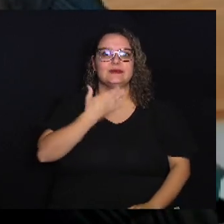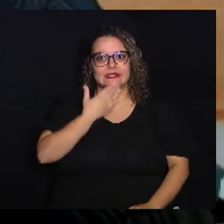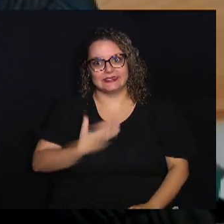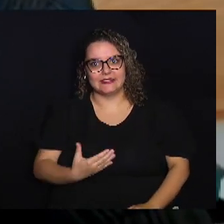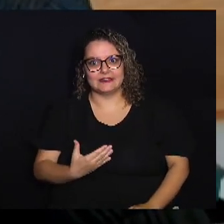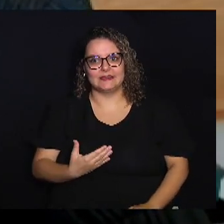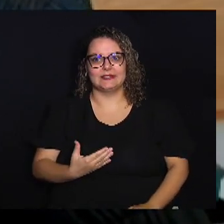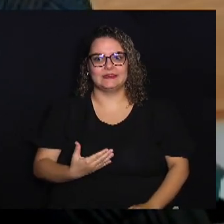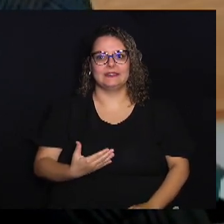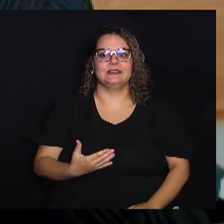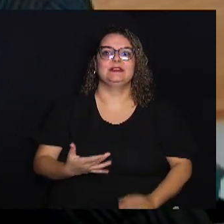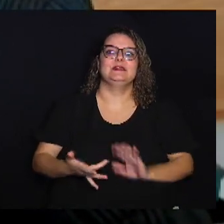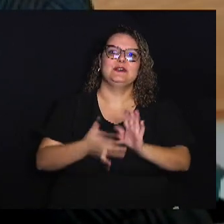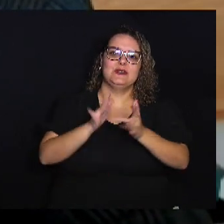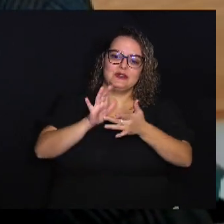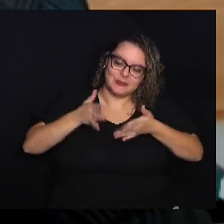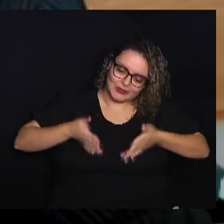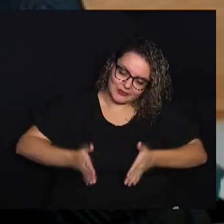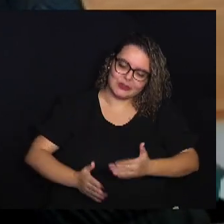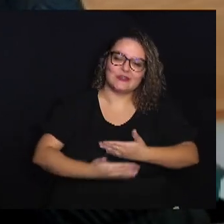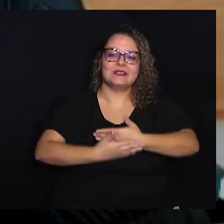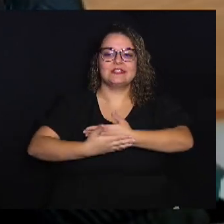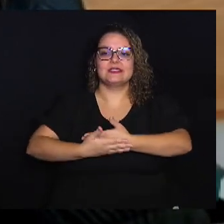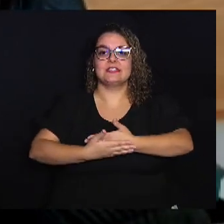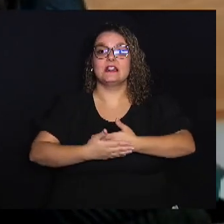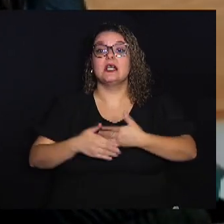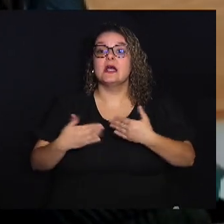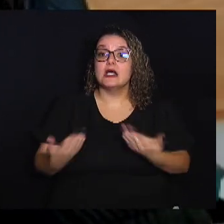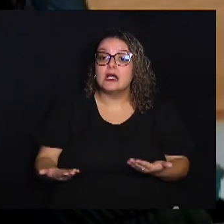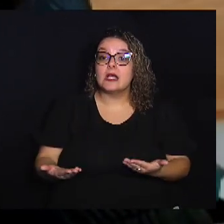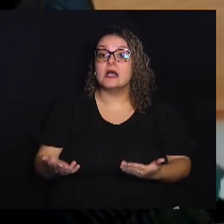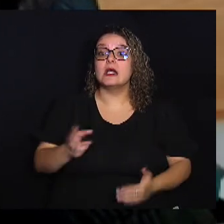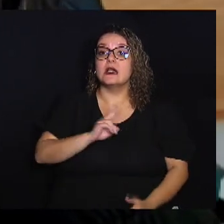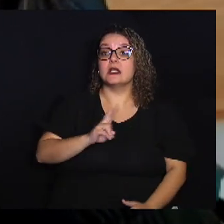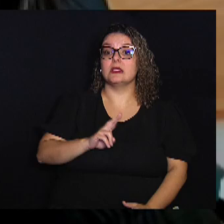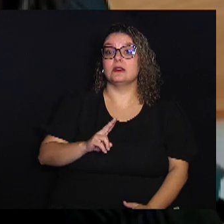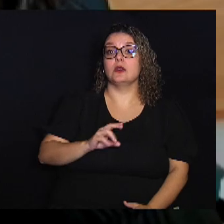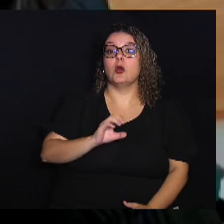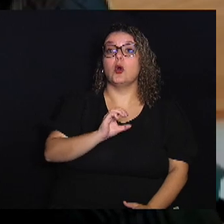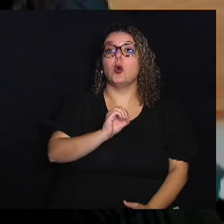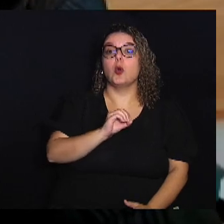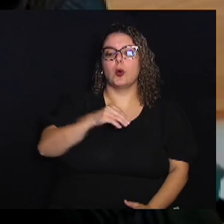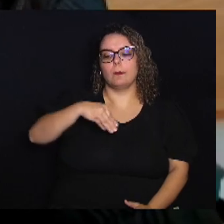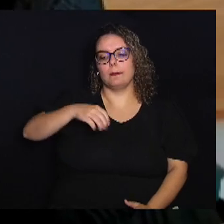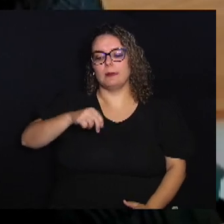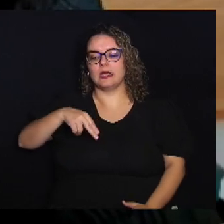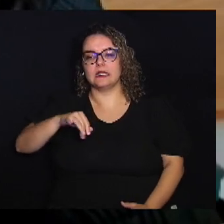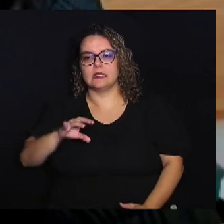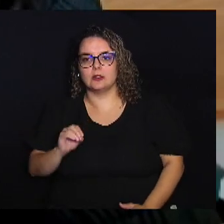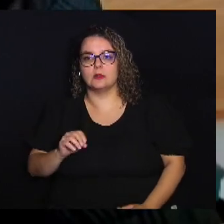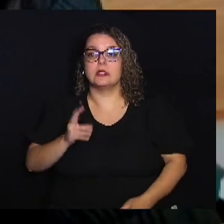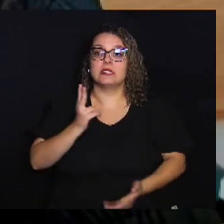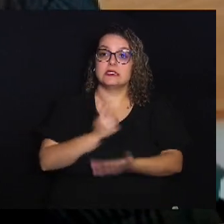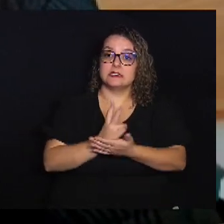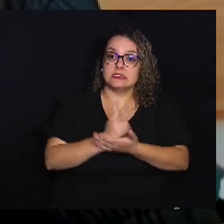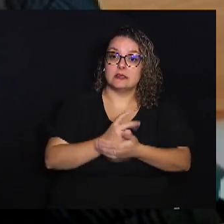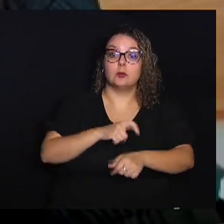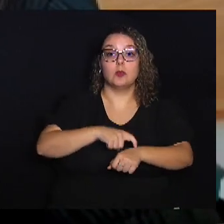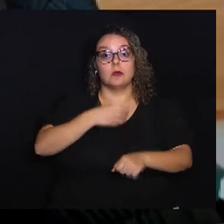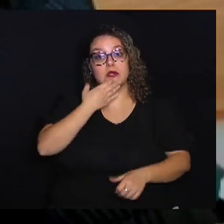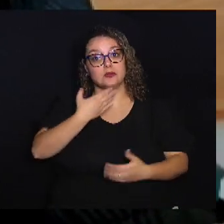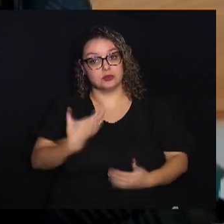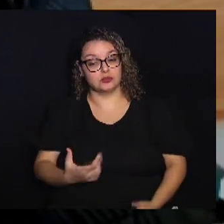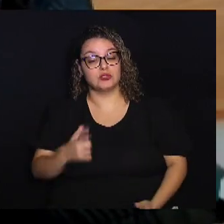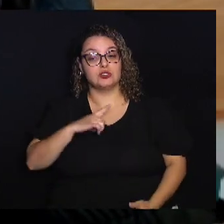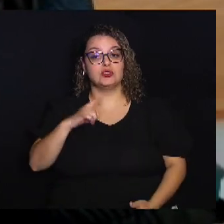é o nascimento do menino Jesus, eles deram esse fenômeno de o menino, porque sempre na época do Natal